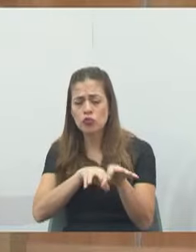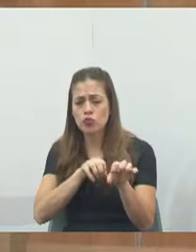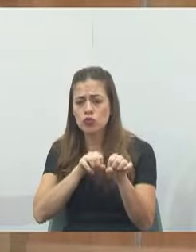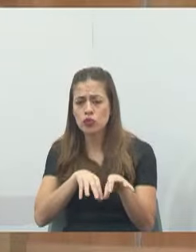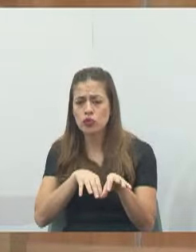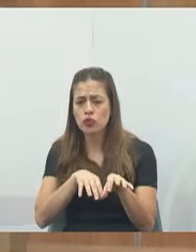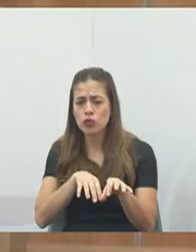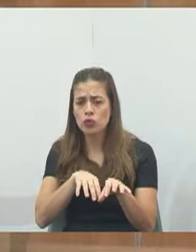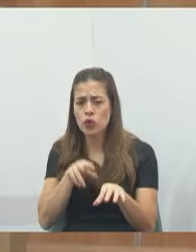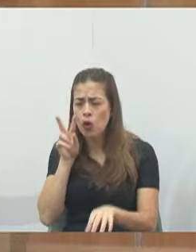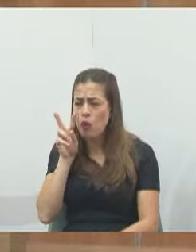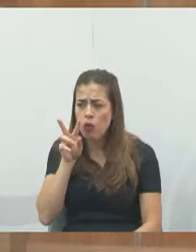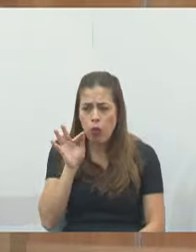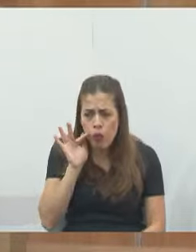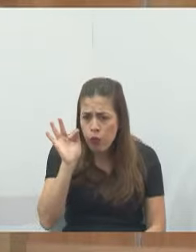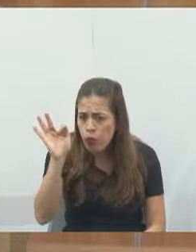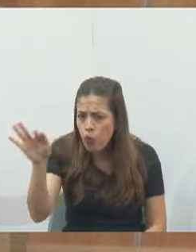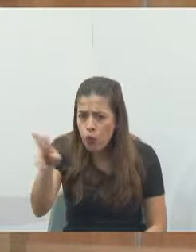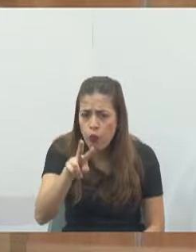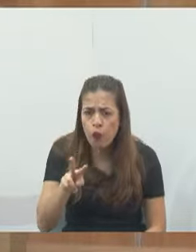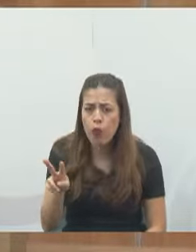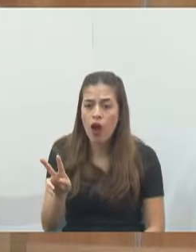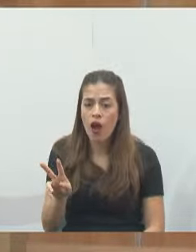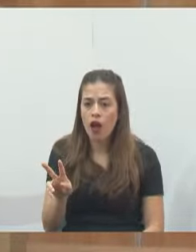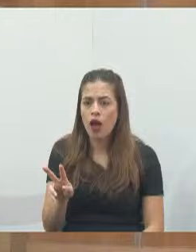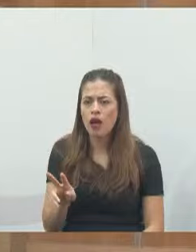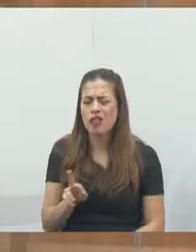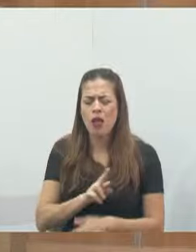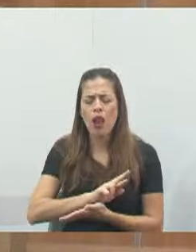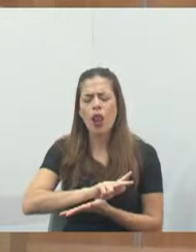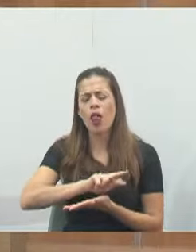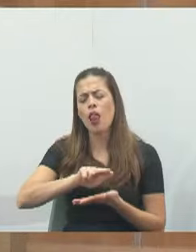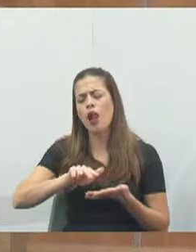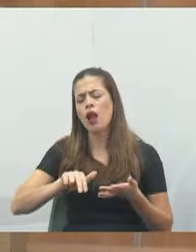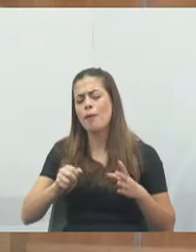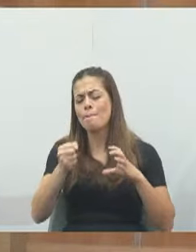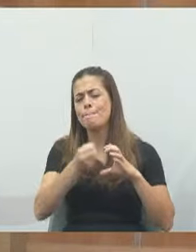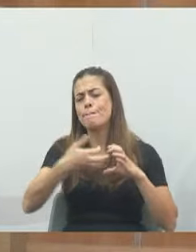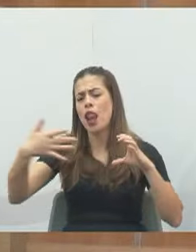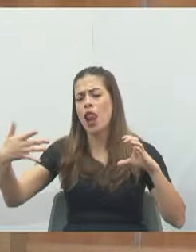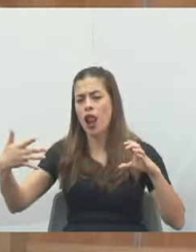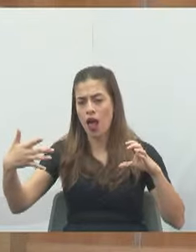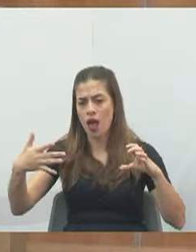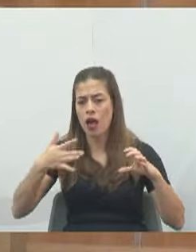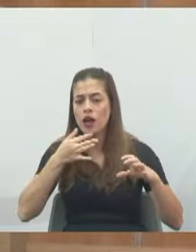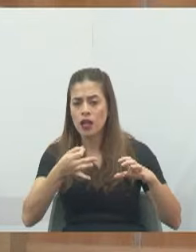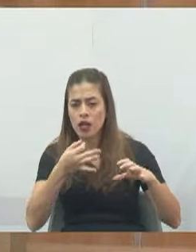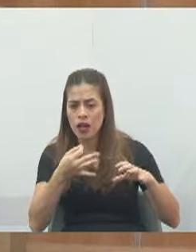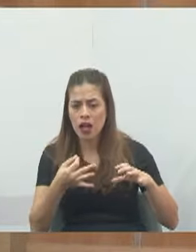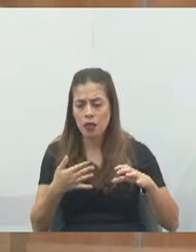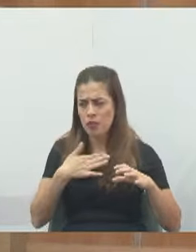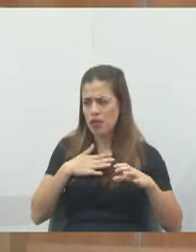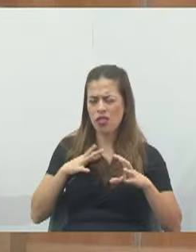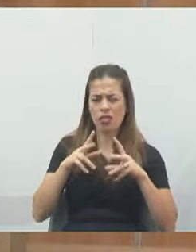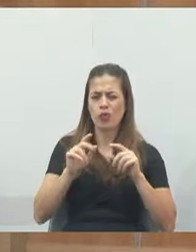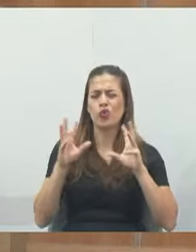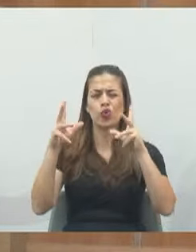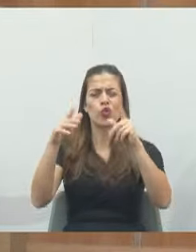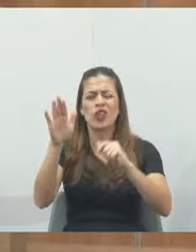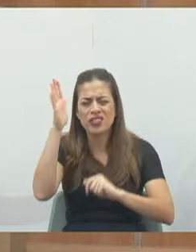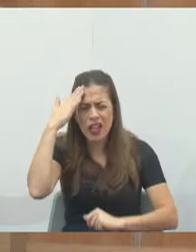educador, um visionário, como foi falado, algumas características que foram citadas, não é só por mim, não, todo mundo